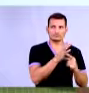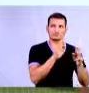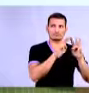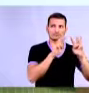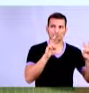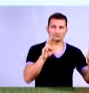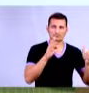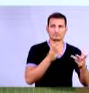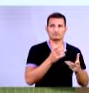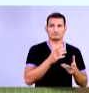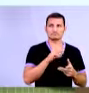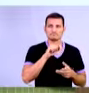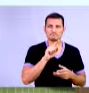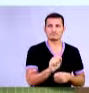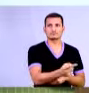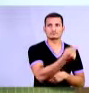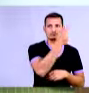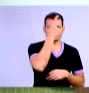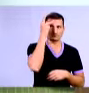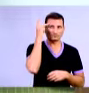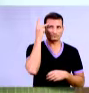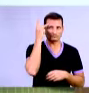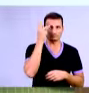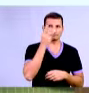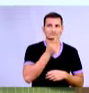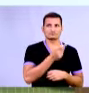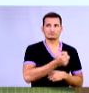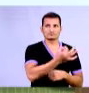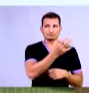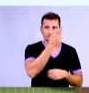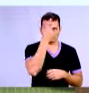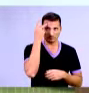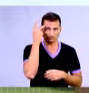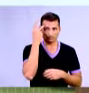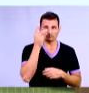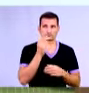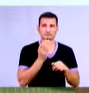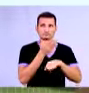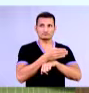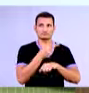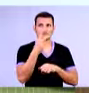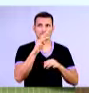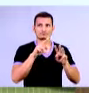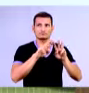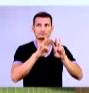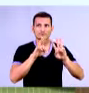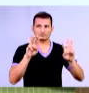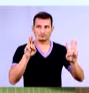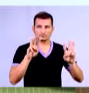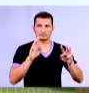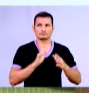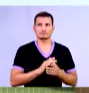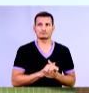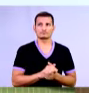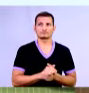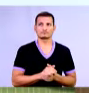para milhões, milhares de pessoas aí, né? Que estarão acessando o seu